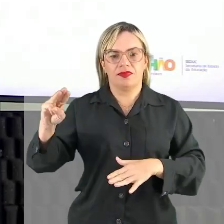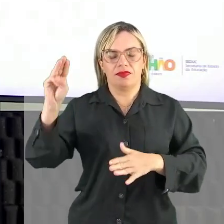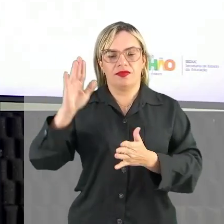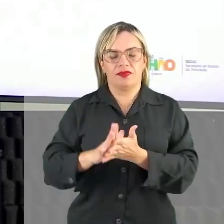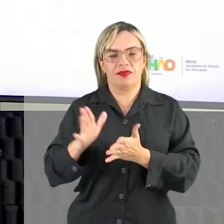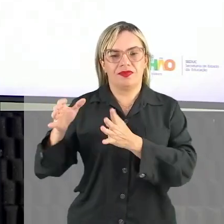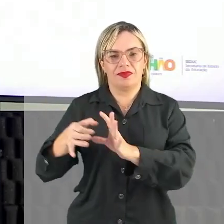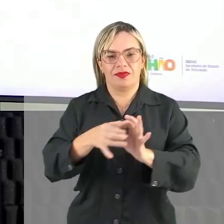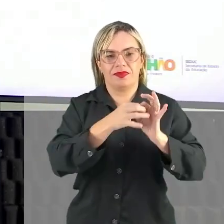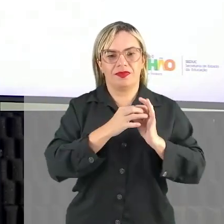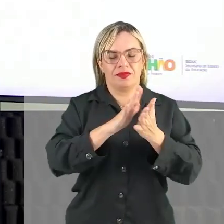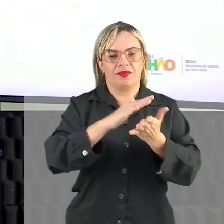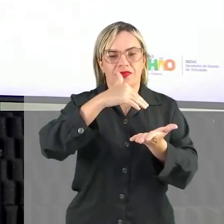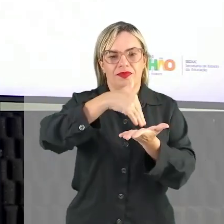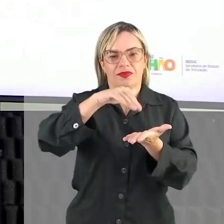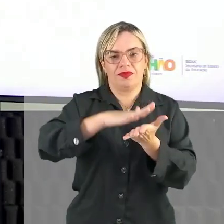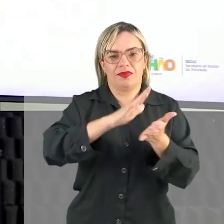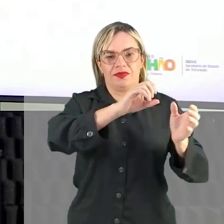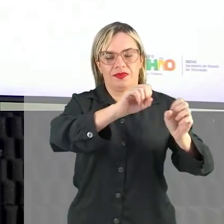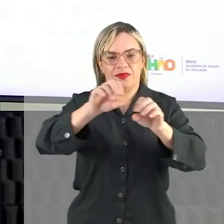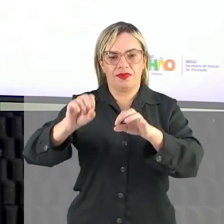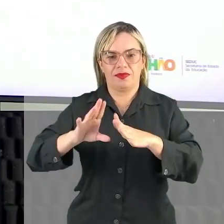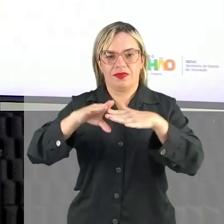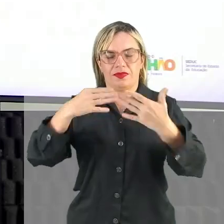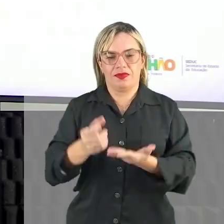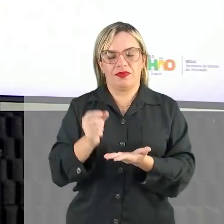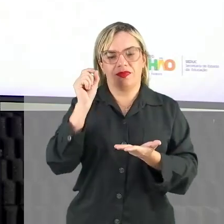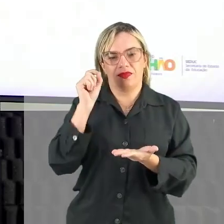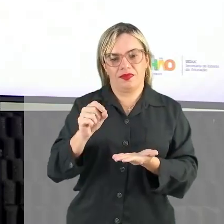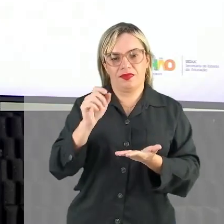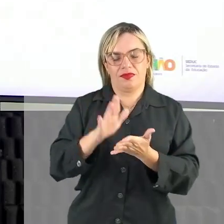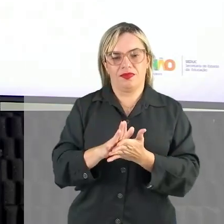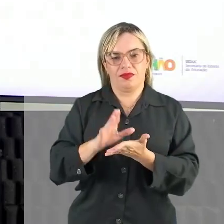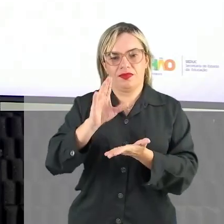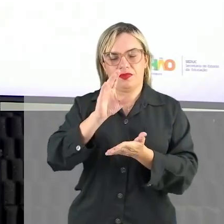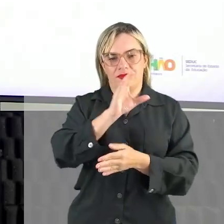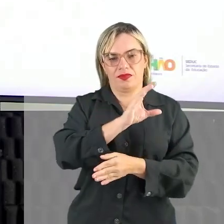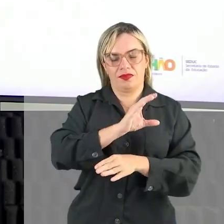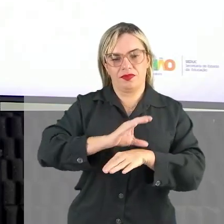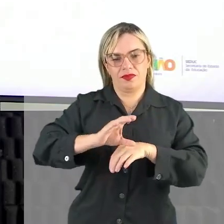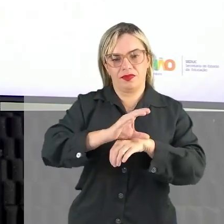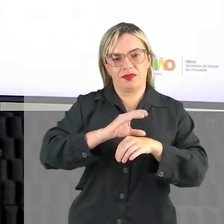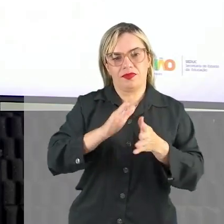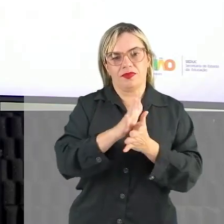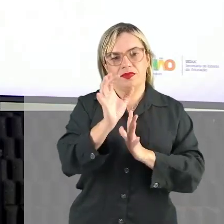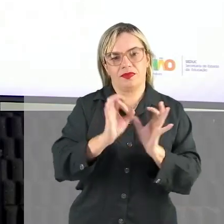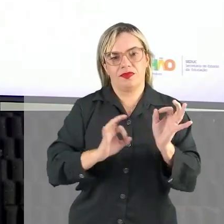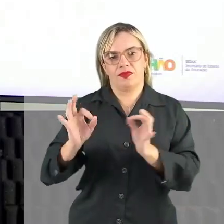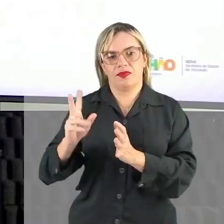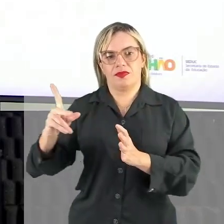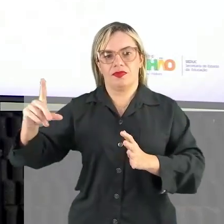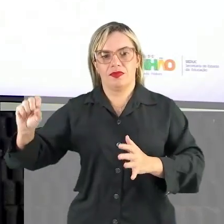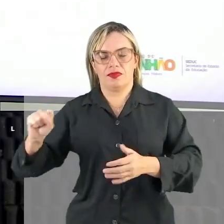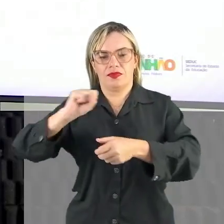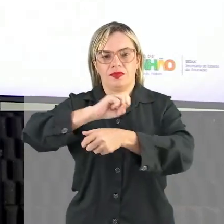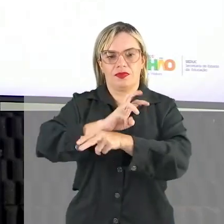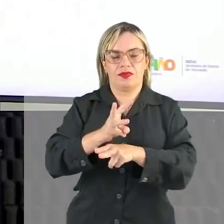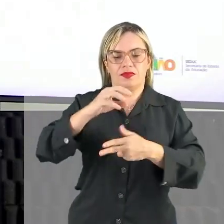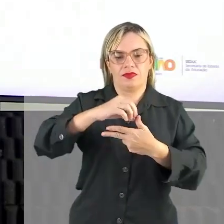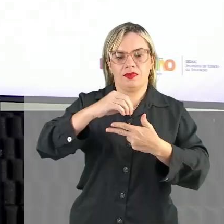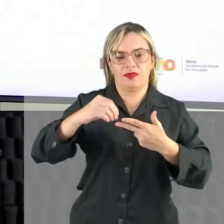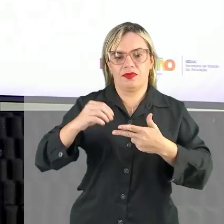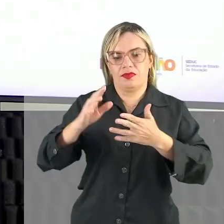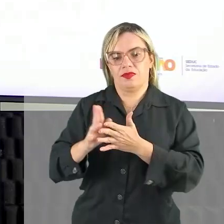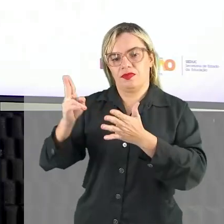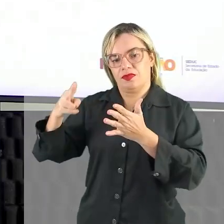através da Secretaria Estadual de Educação Esse é o cursinho preparatório para o pais oema e Enem meu